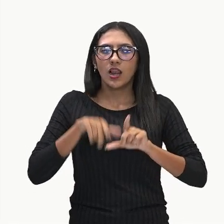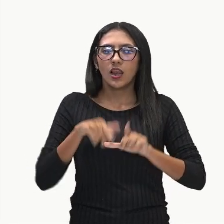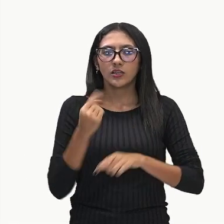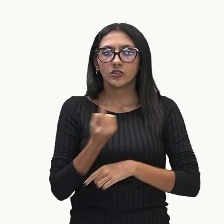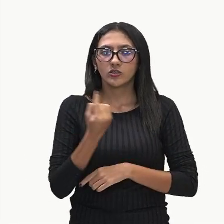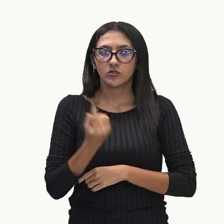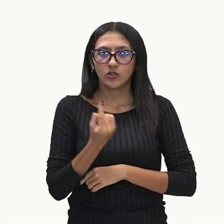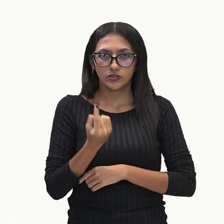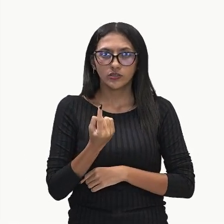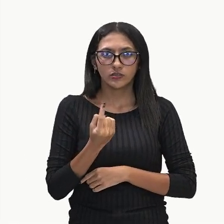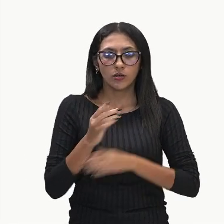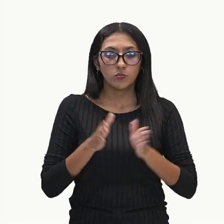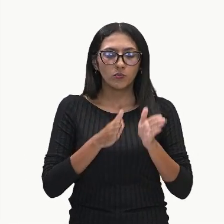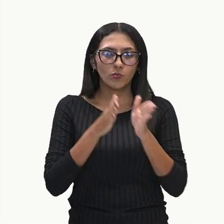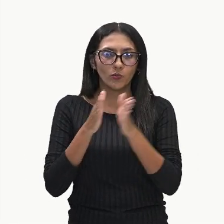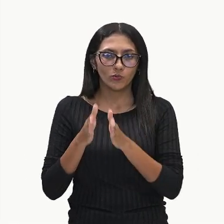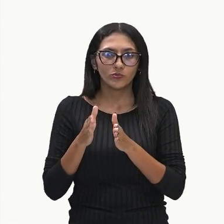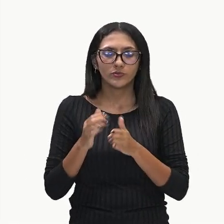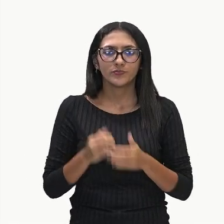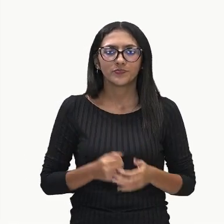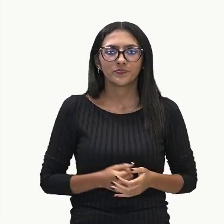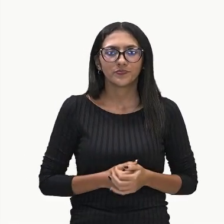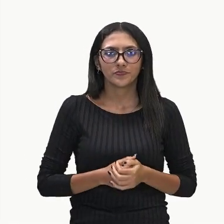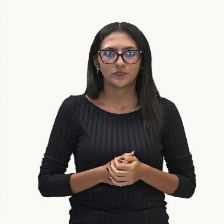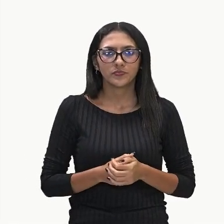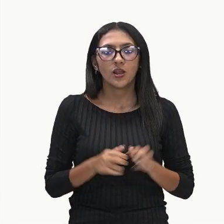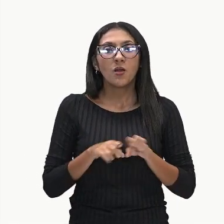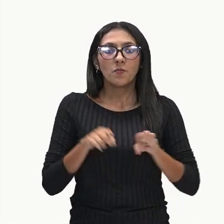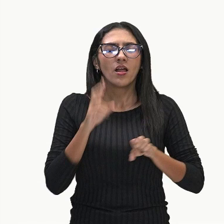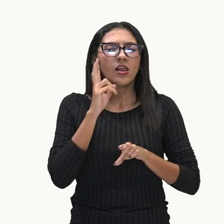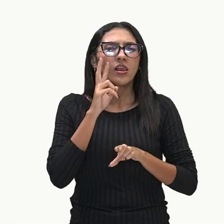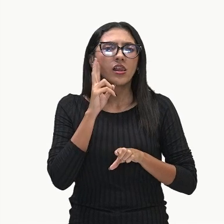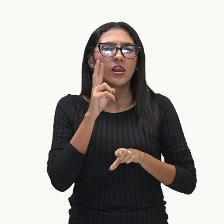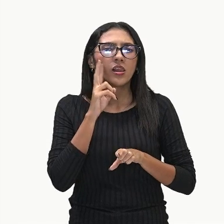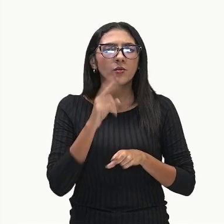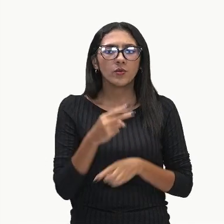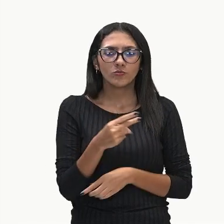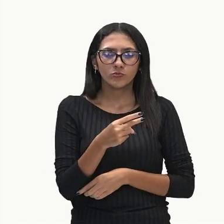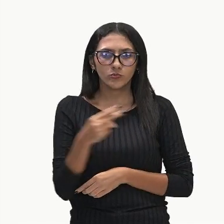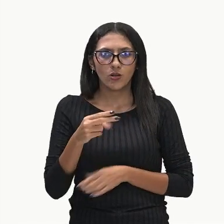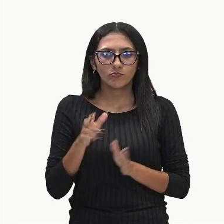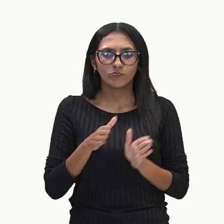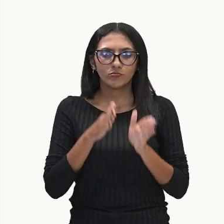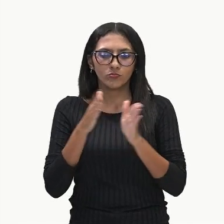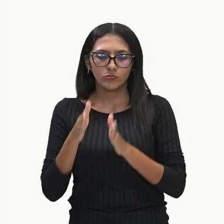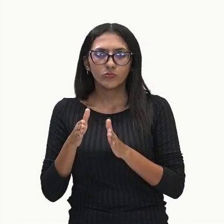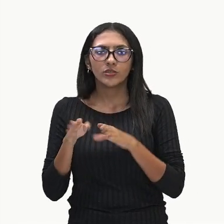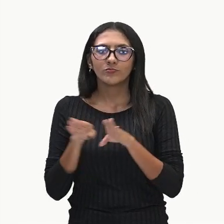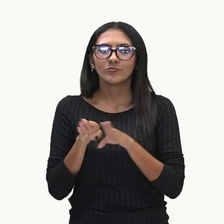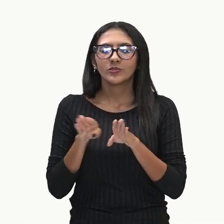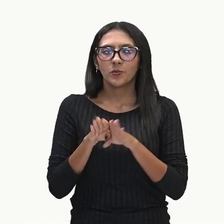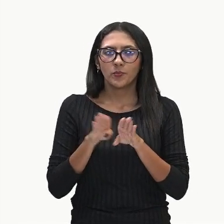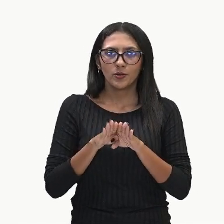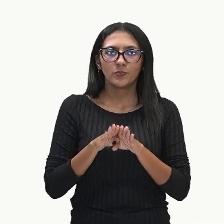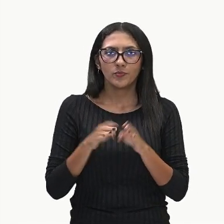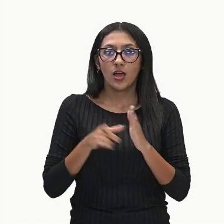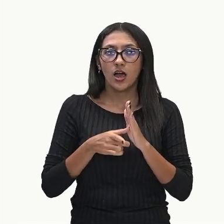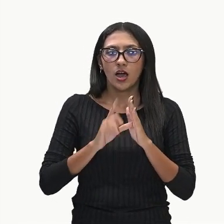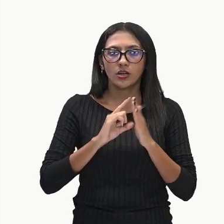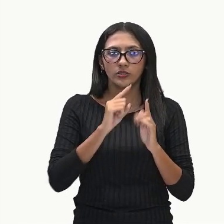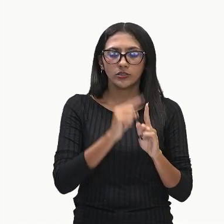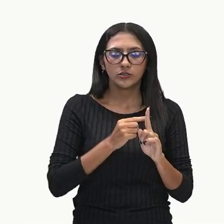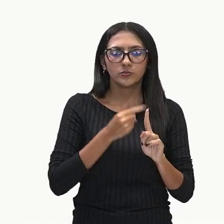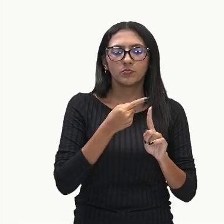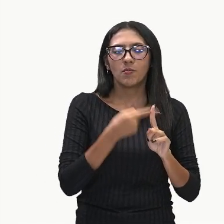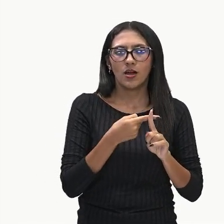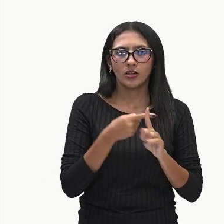lado da igualdade. Só que mudou o lado da igualdade, a máxima muda o sinal dele também. Lembre,